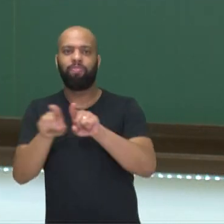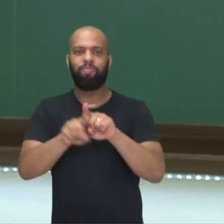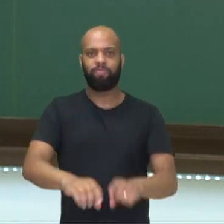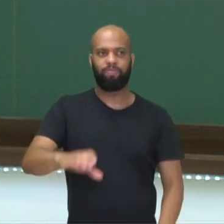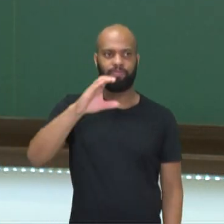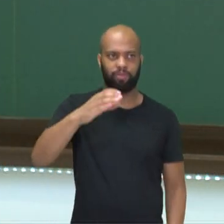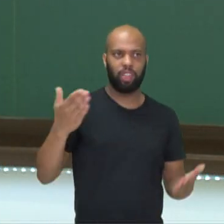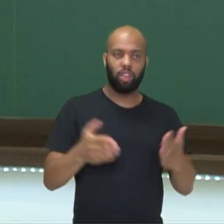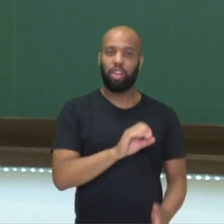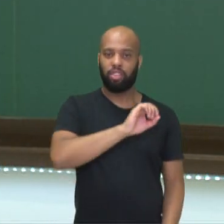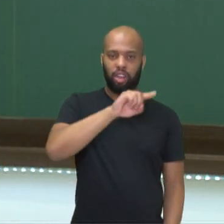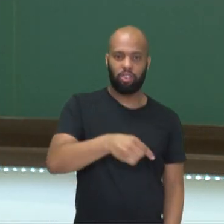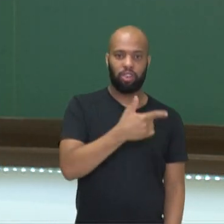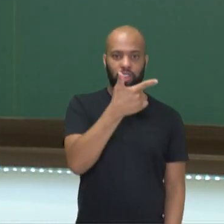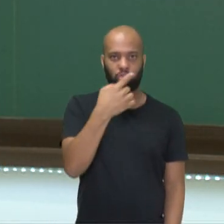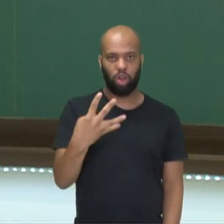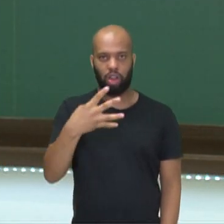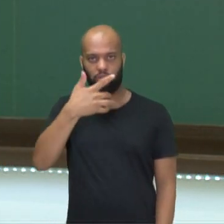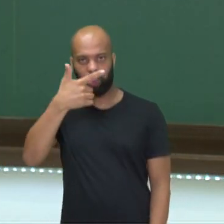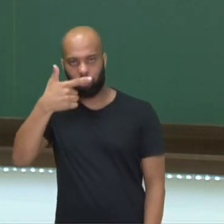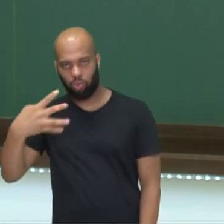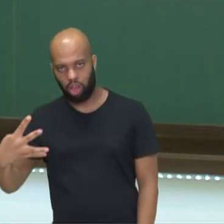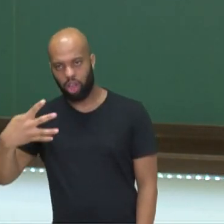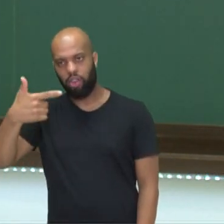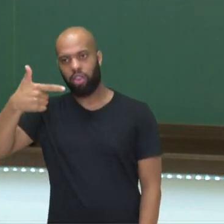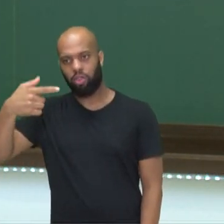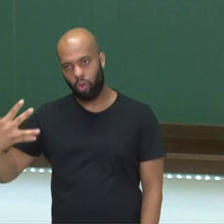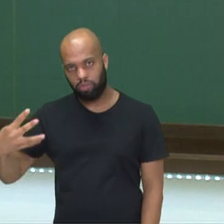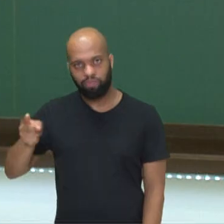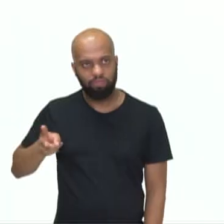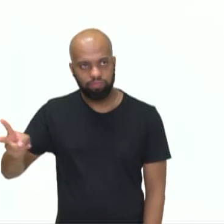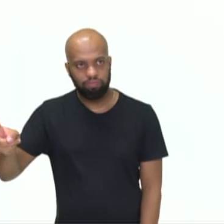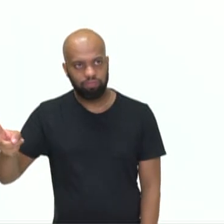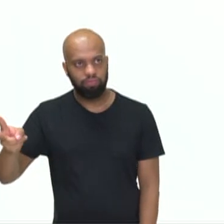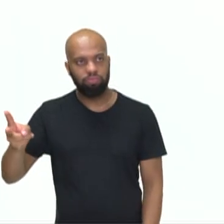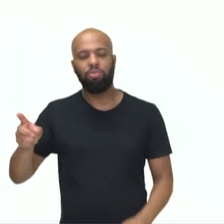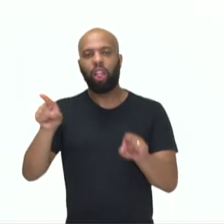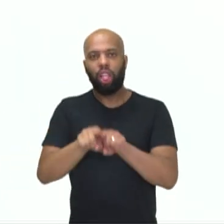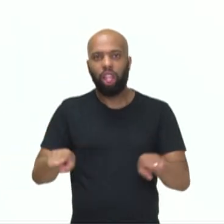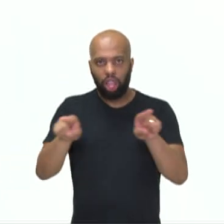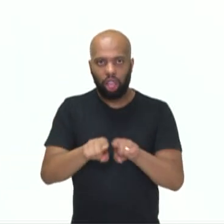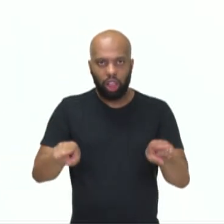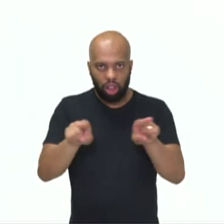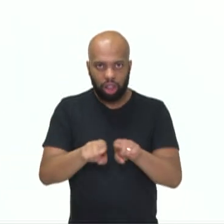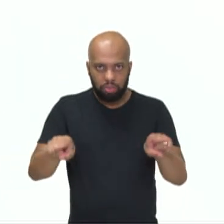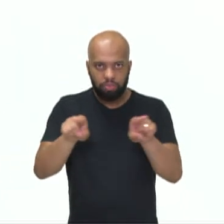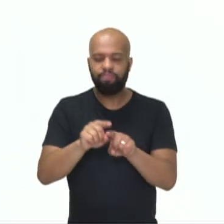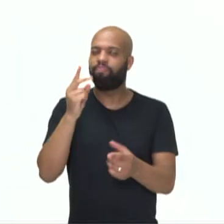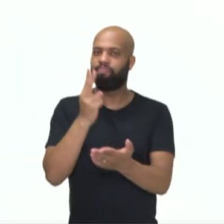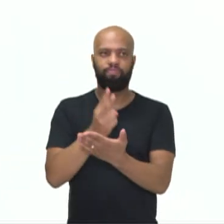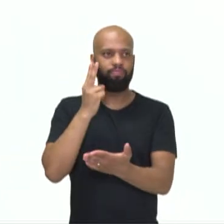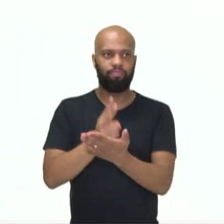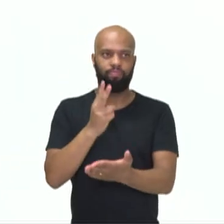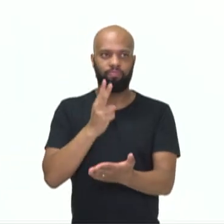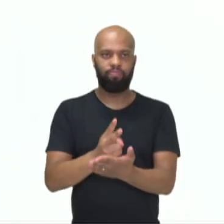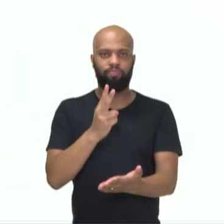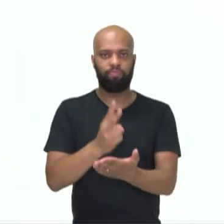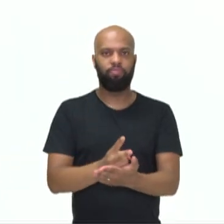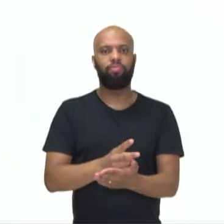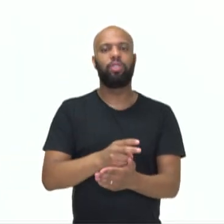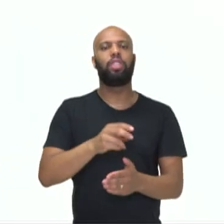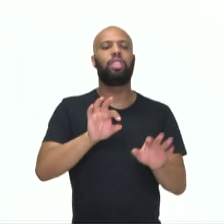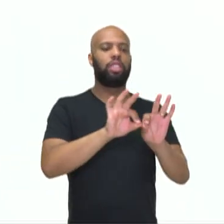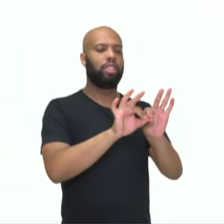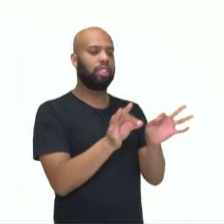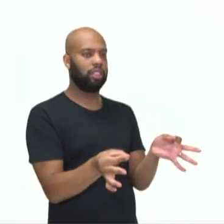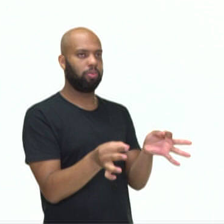E o 0,242424 não tem número que não se repete. Só tem o período direto. Então, é